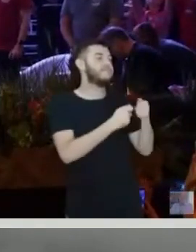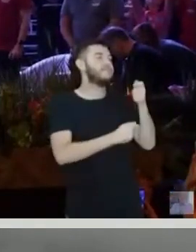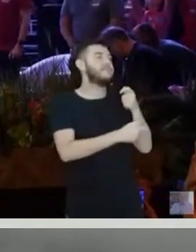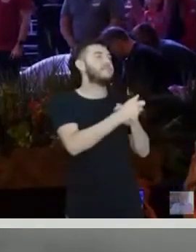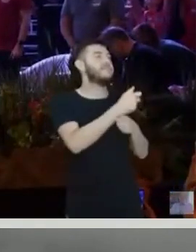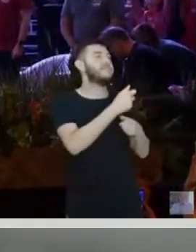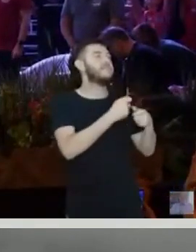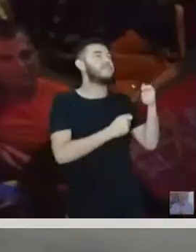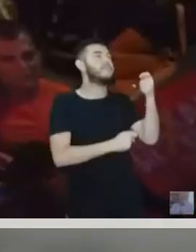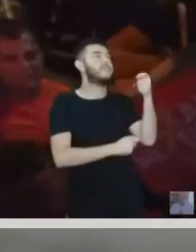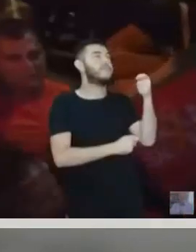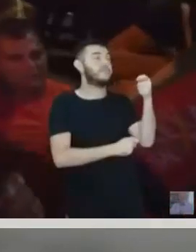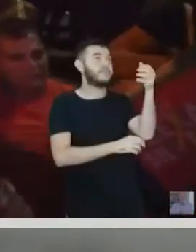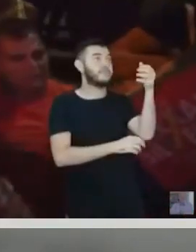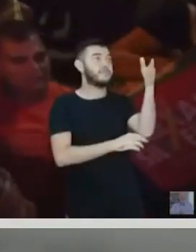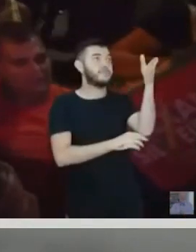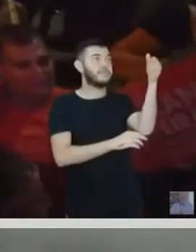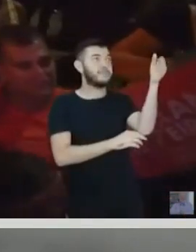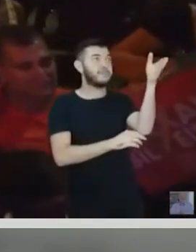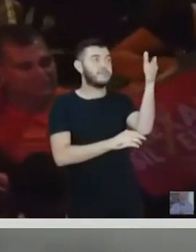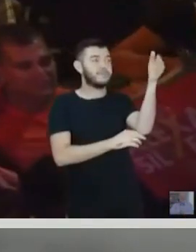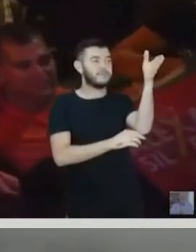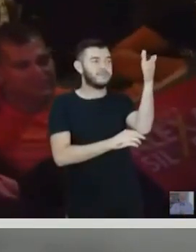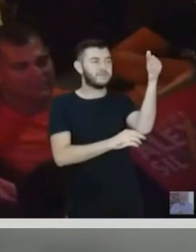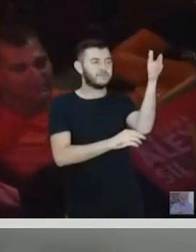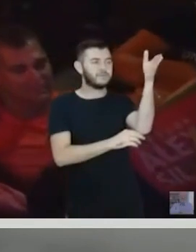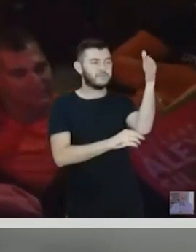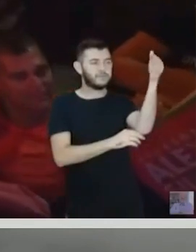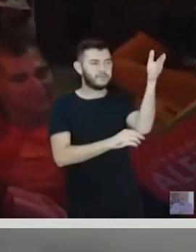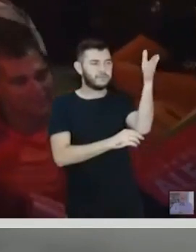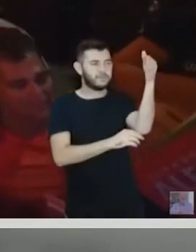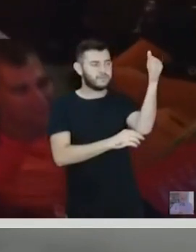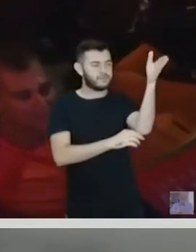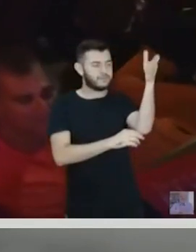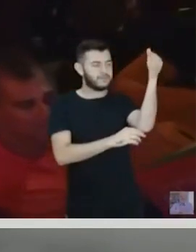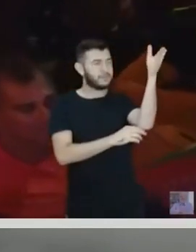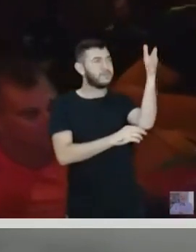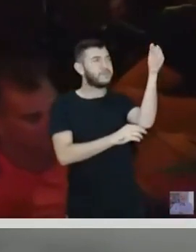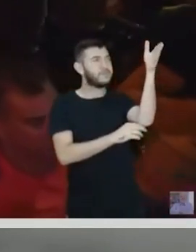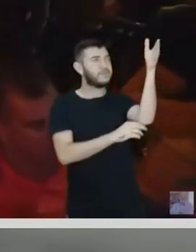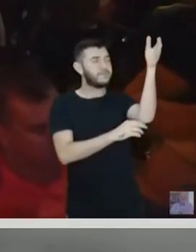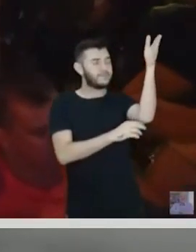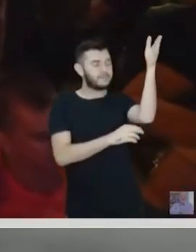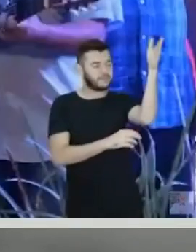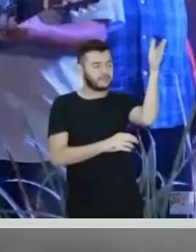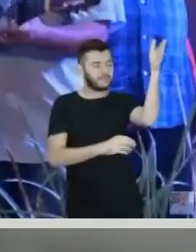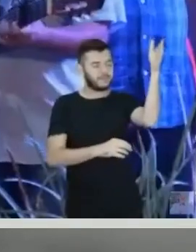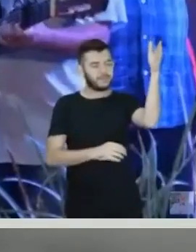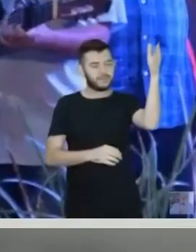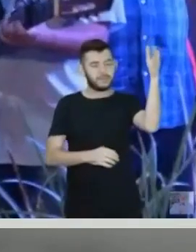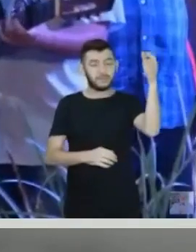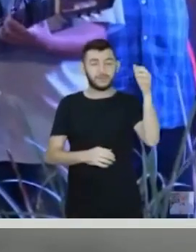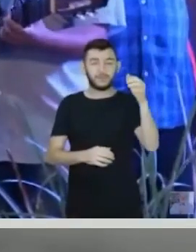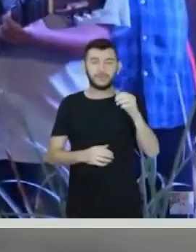atrás do voto do Ciro. Então ele não pode ser tão direto assim. Ele precisa jogar dessa maneira. Olha, eu não vou atrás do